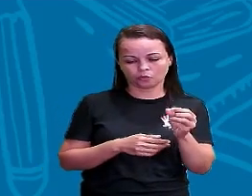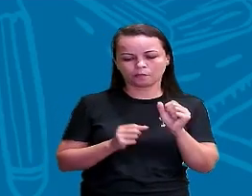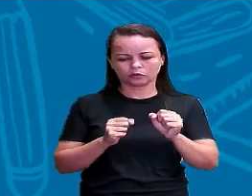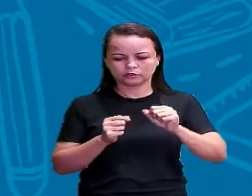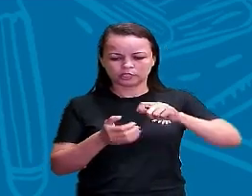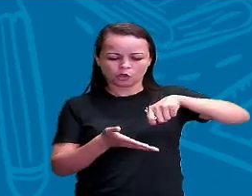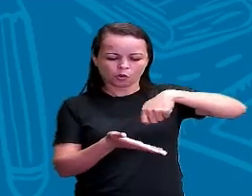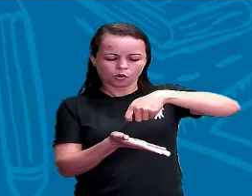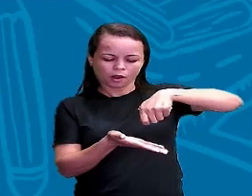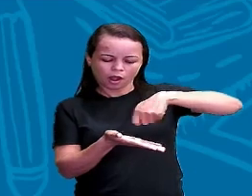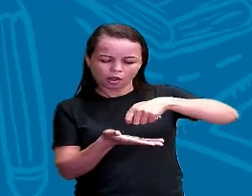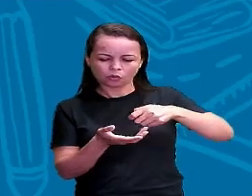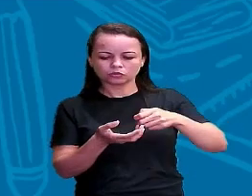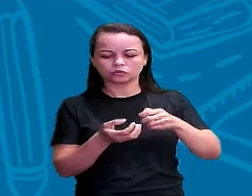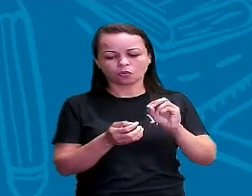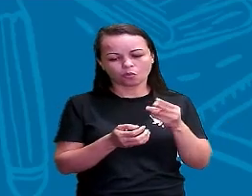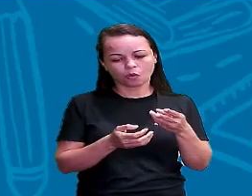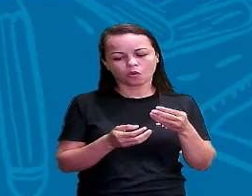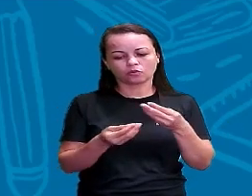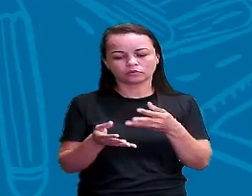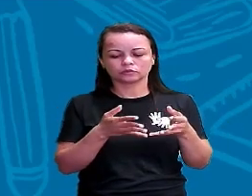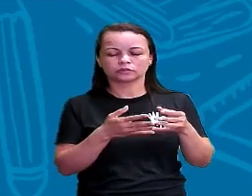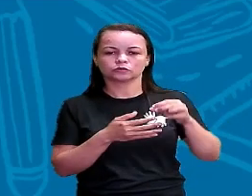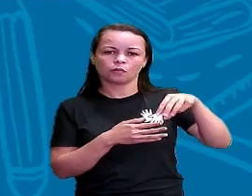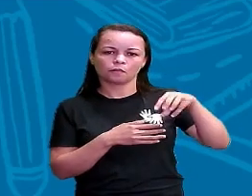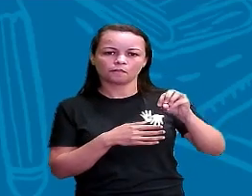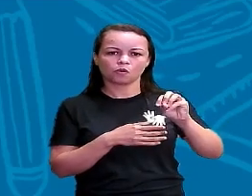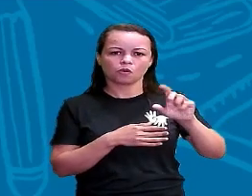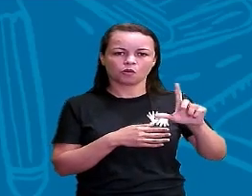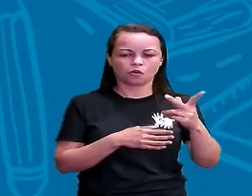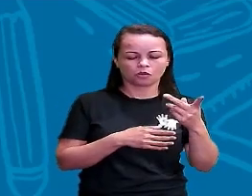caldo, ou pode ser também o verbo molhar, né? Molho.